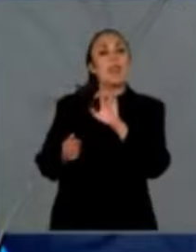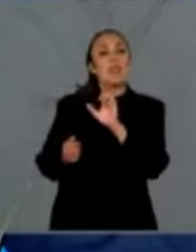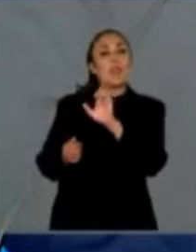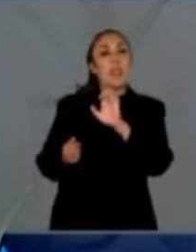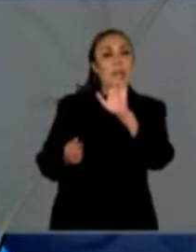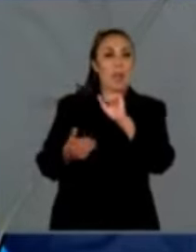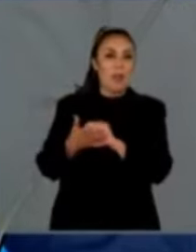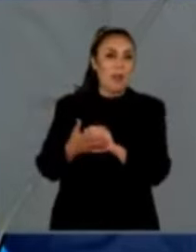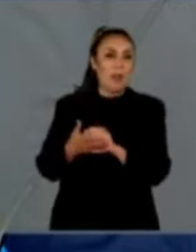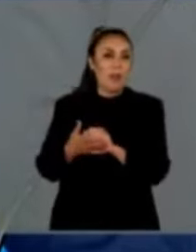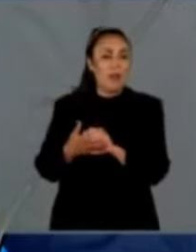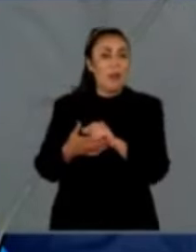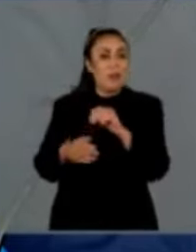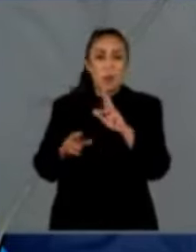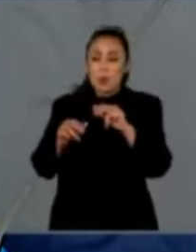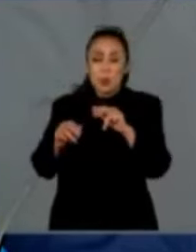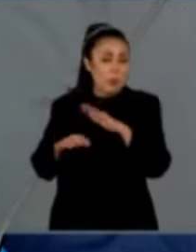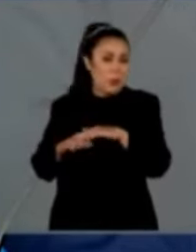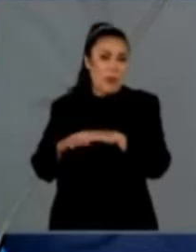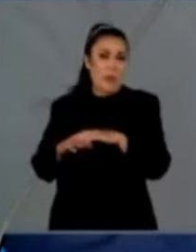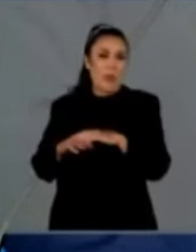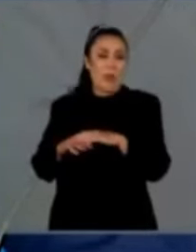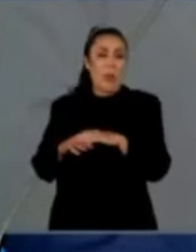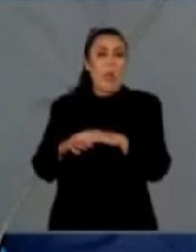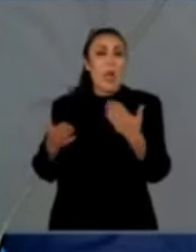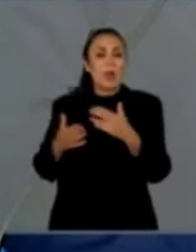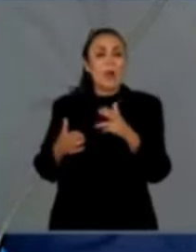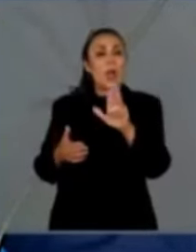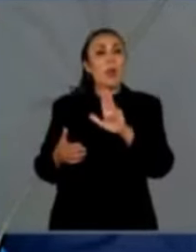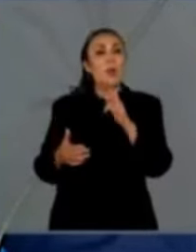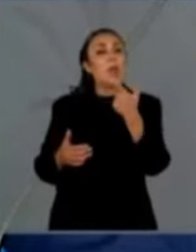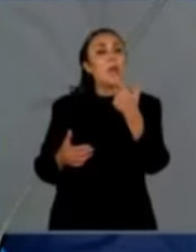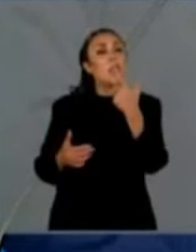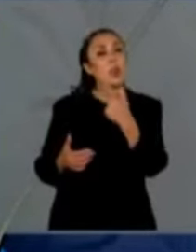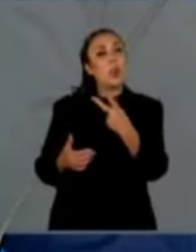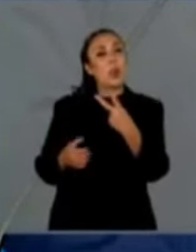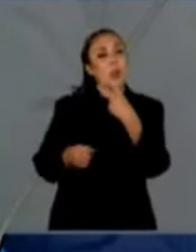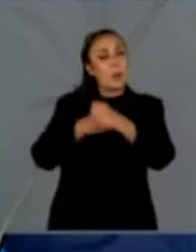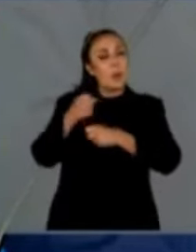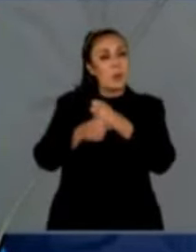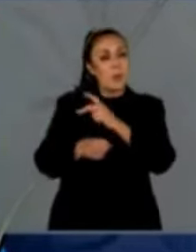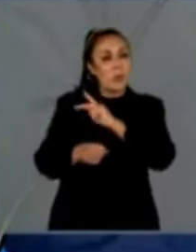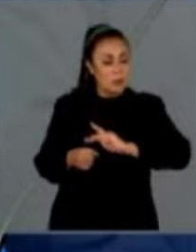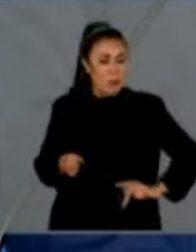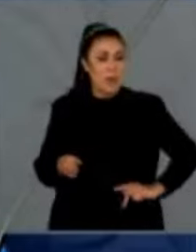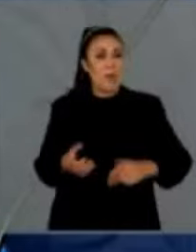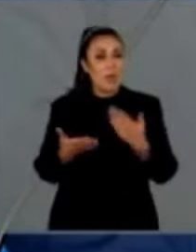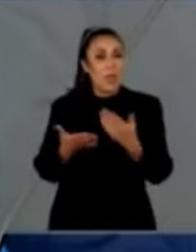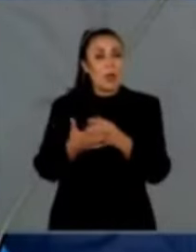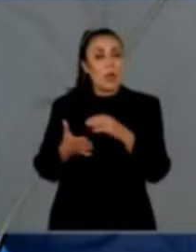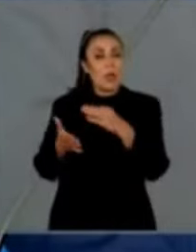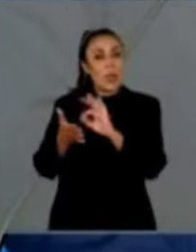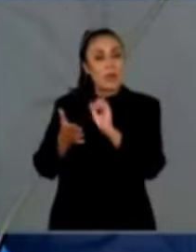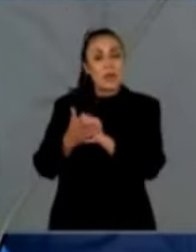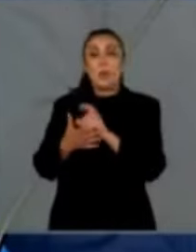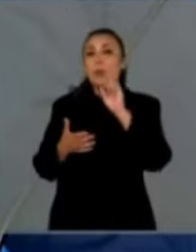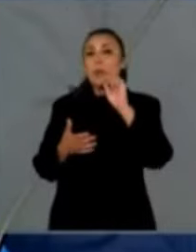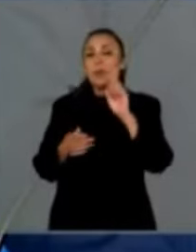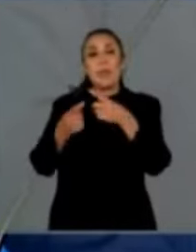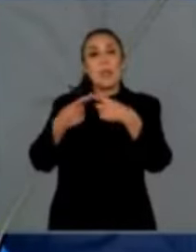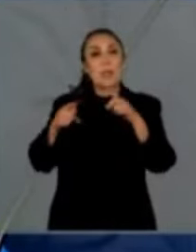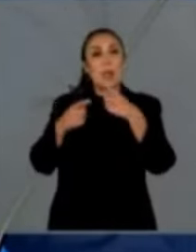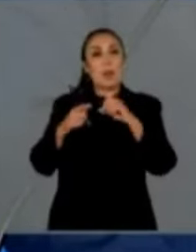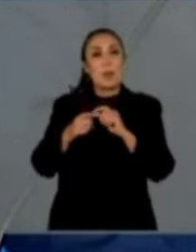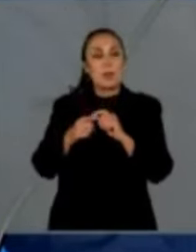fez existe isso Lula tá do anos como presidente aoo Essa semana ele sancionou o dia da música